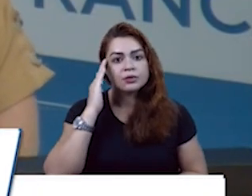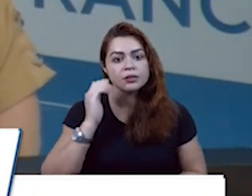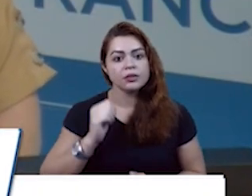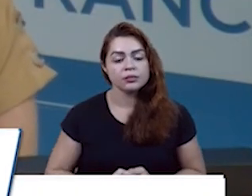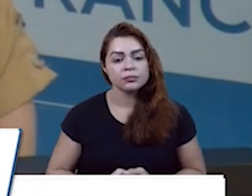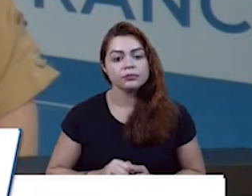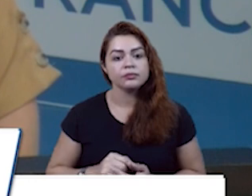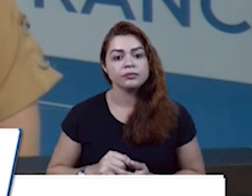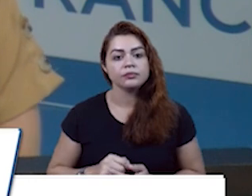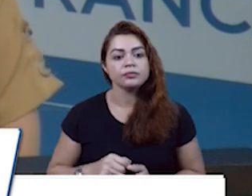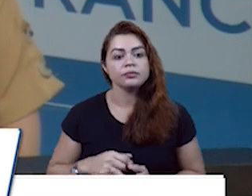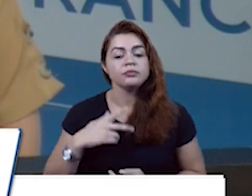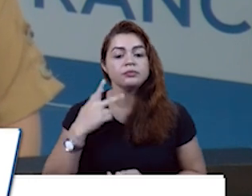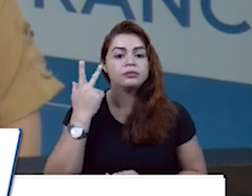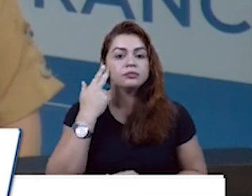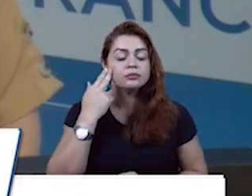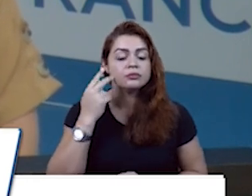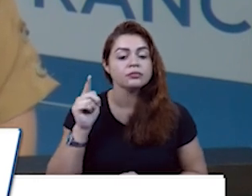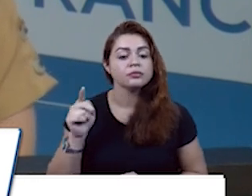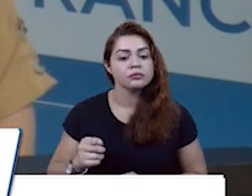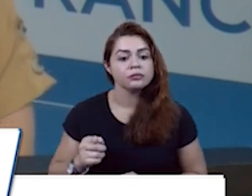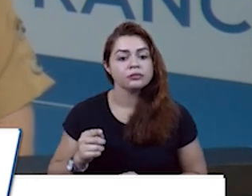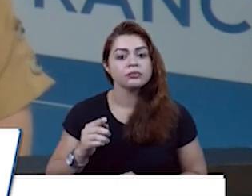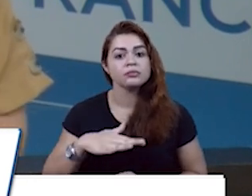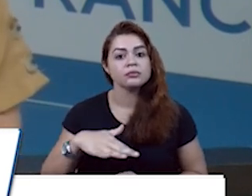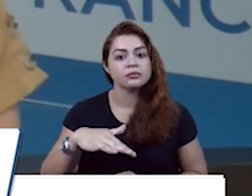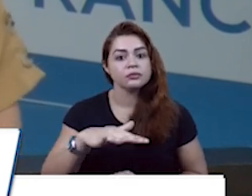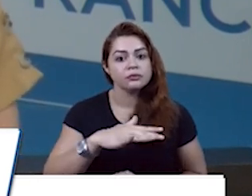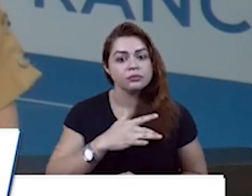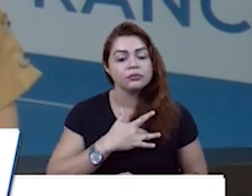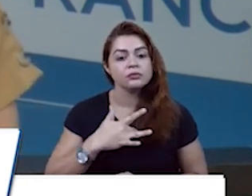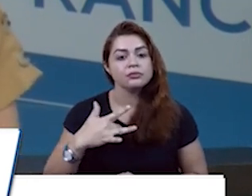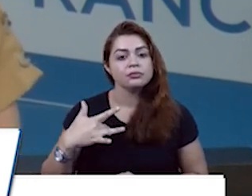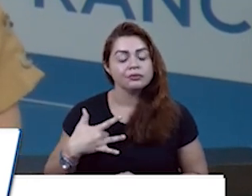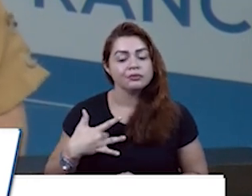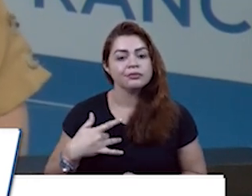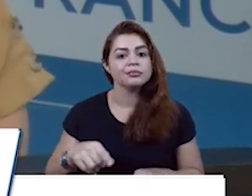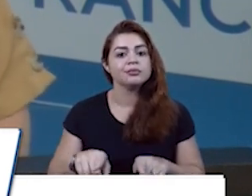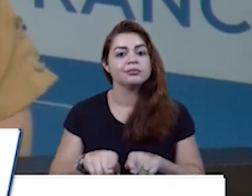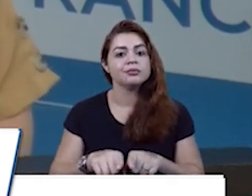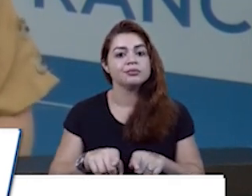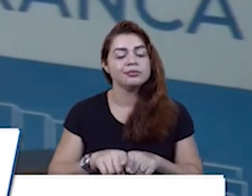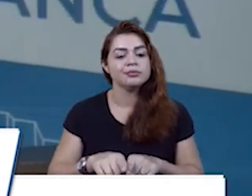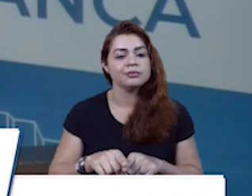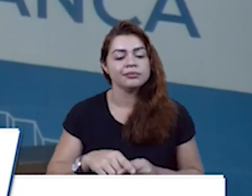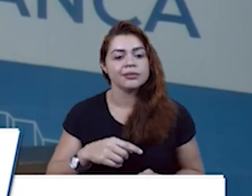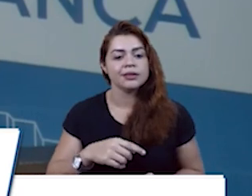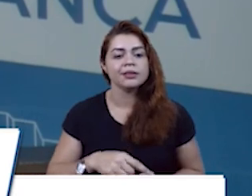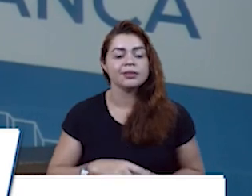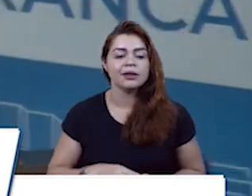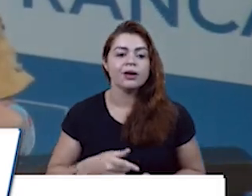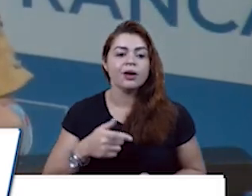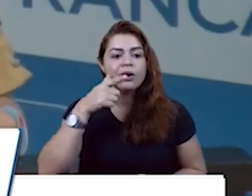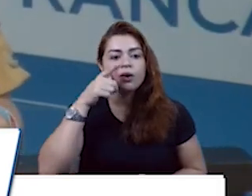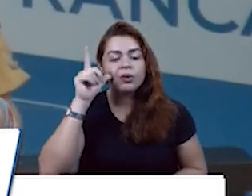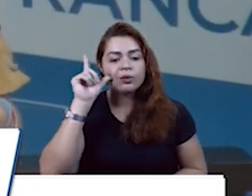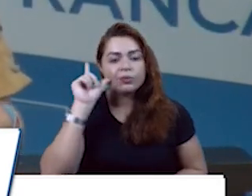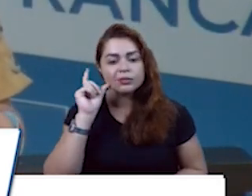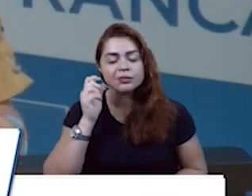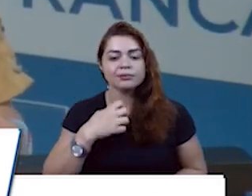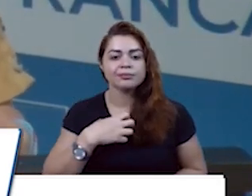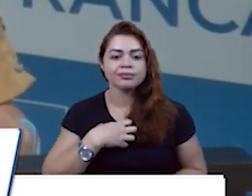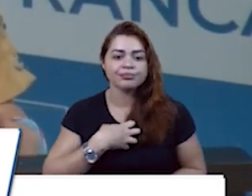da saúde. Inclusive, sentimos sua falta ontem, a gente achou que o senhor fosse trazer mais fotos, mas vai ter tempo, porque ainda tem um grande processo